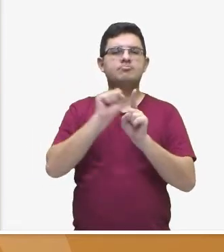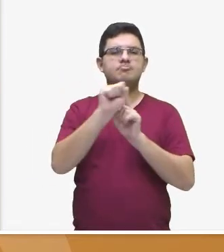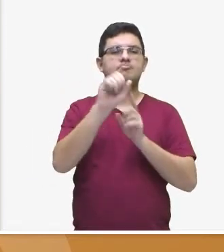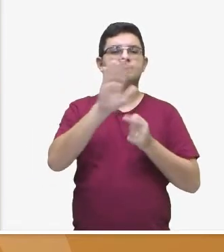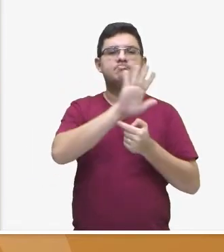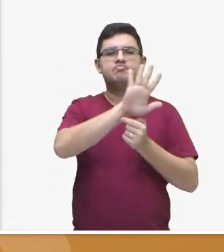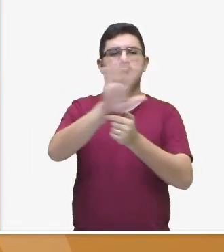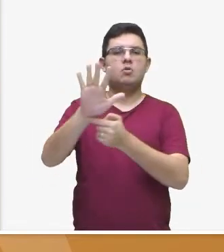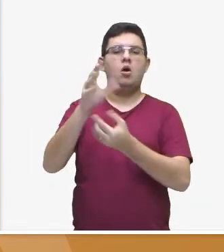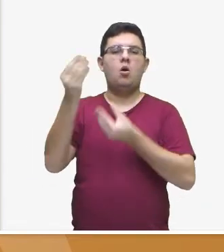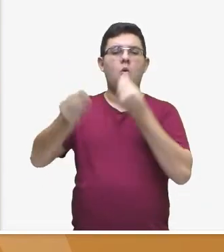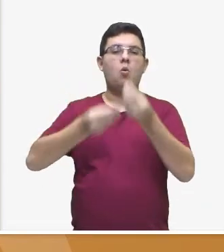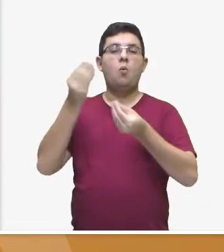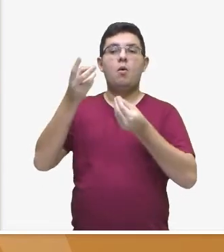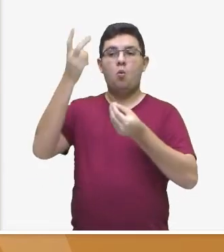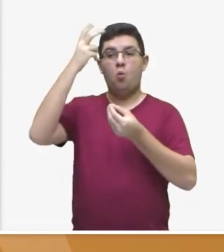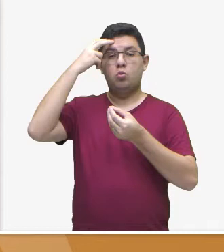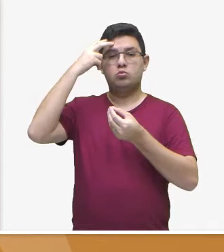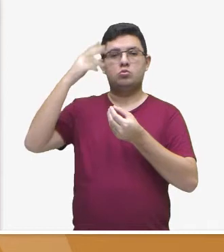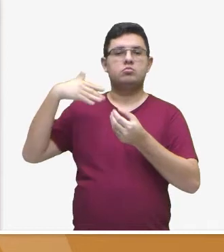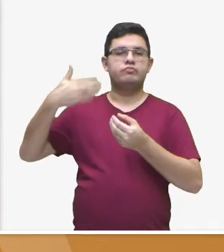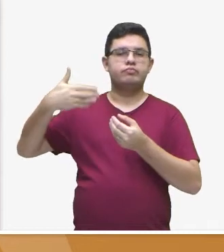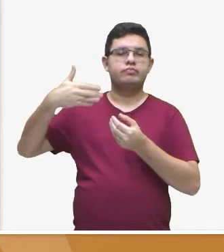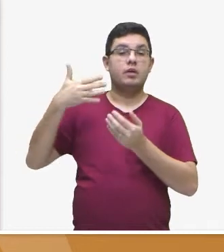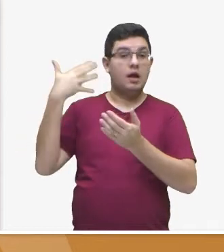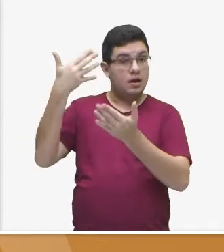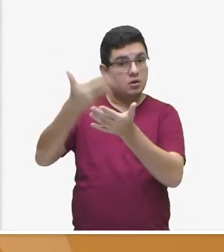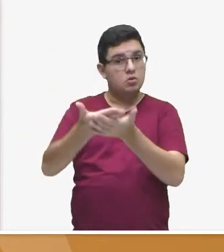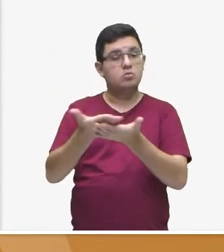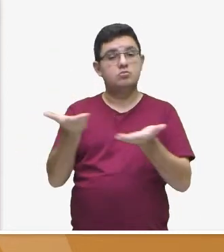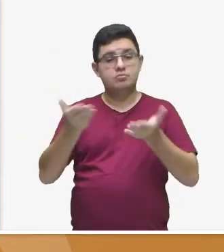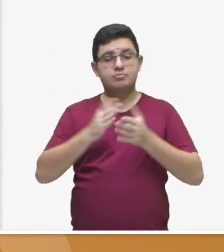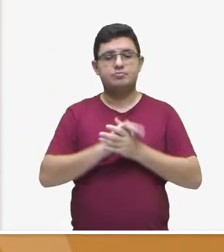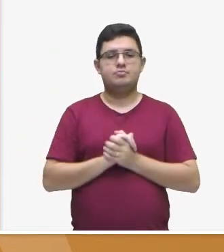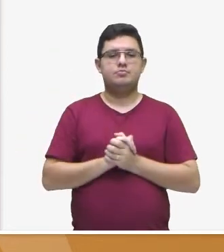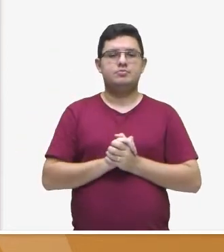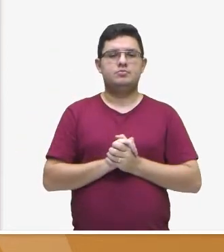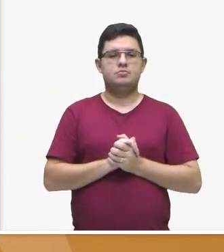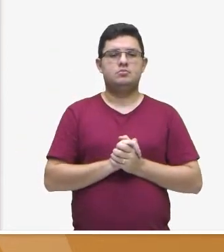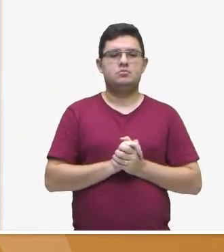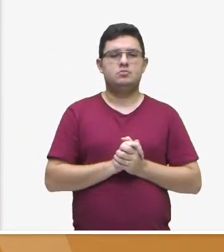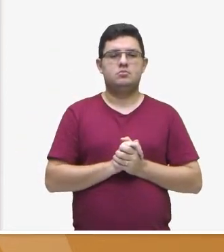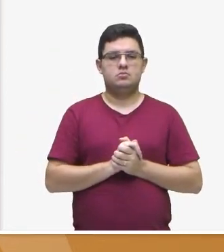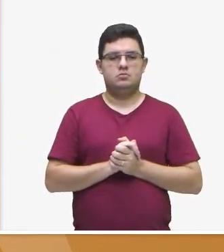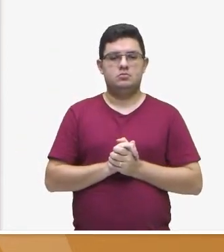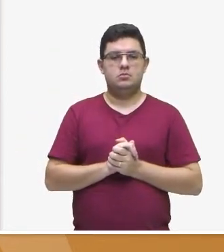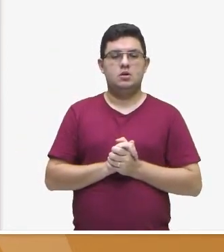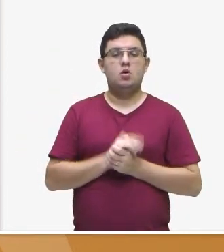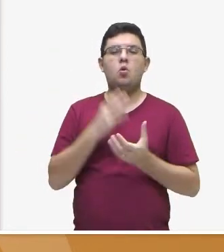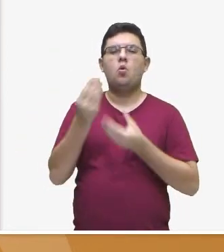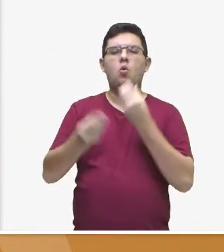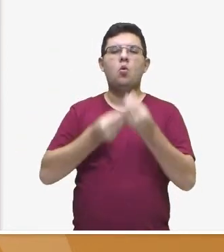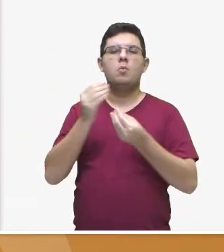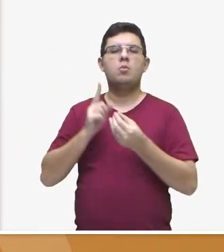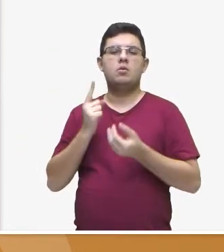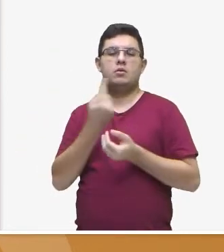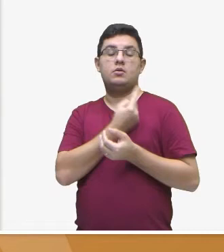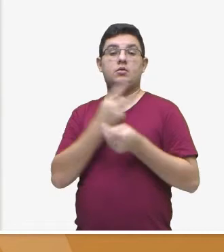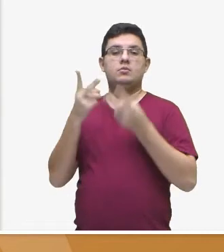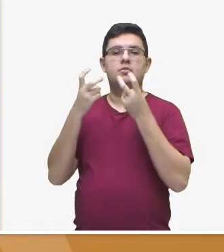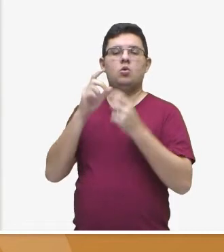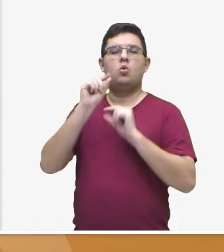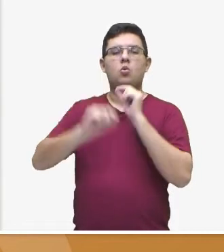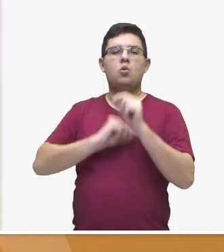cultura brasileira. Isso pode ser percebido. Onde que nós podemos perceber isso? Nas plantas,